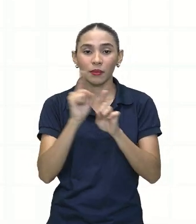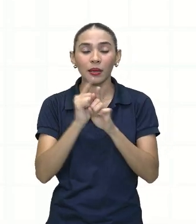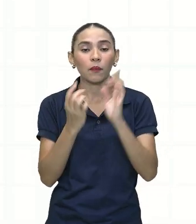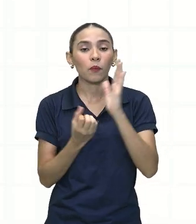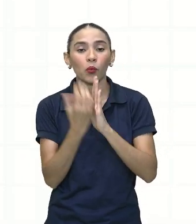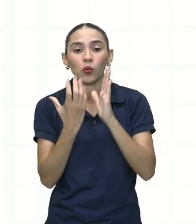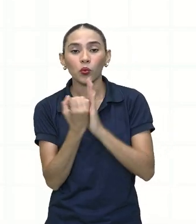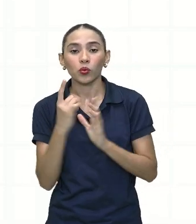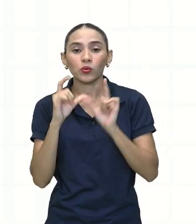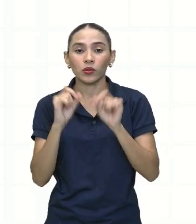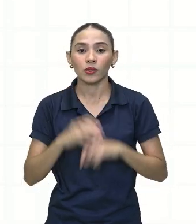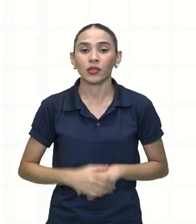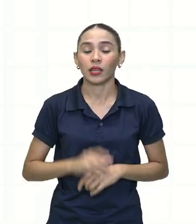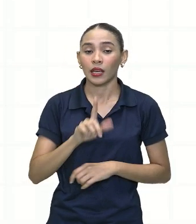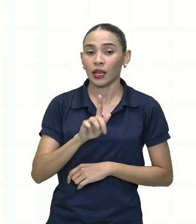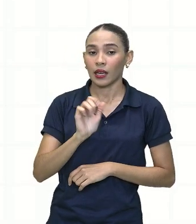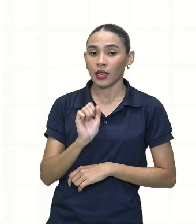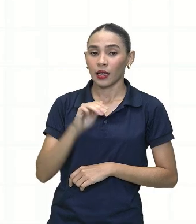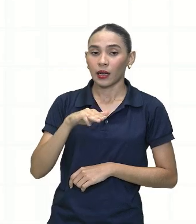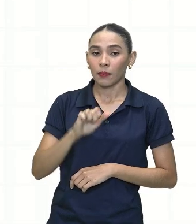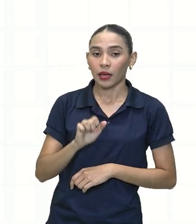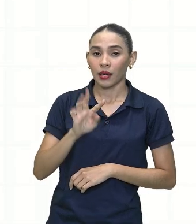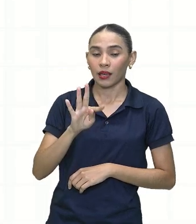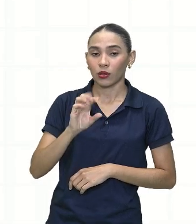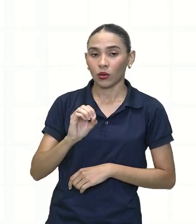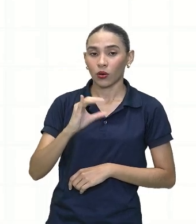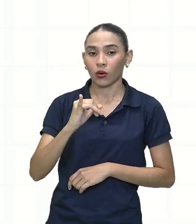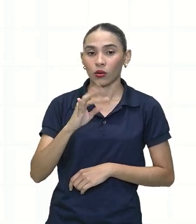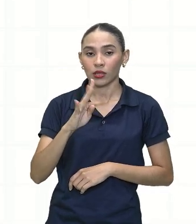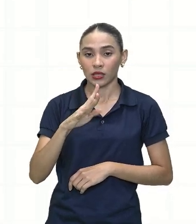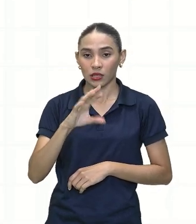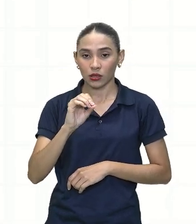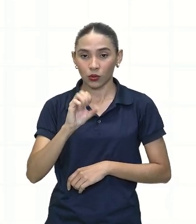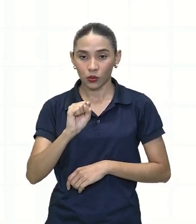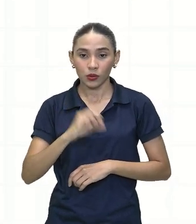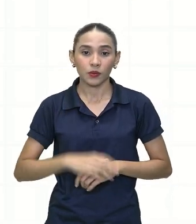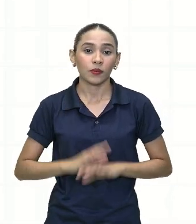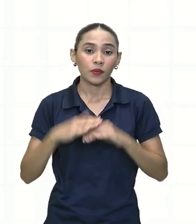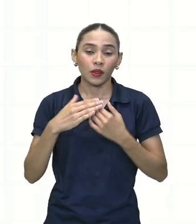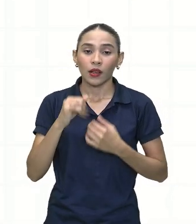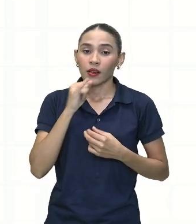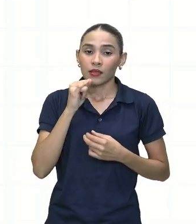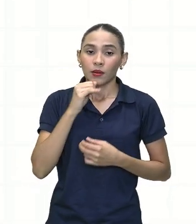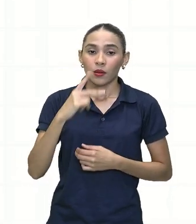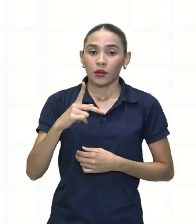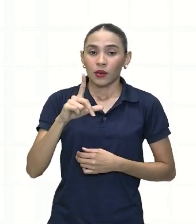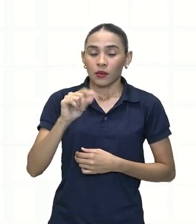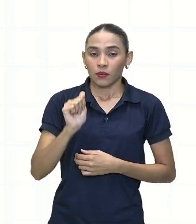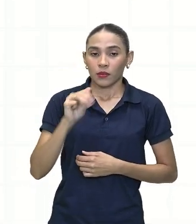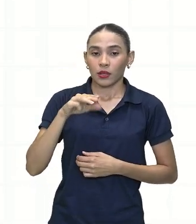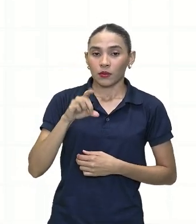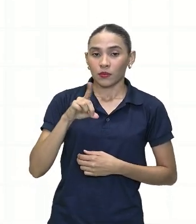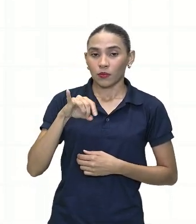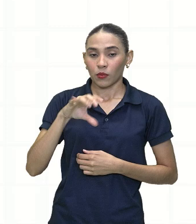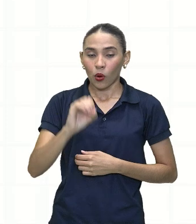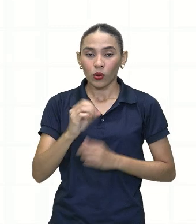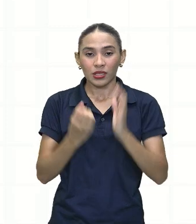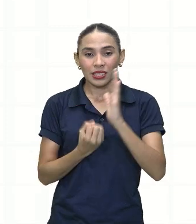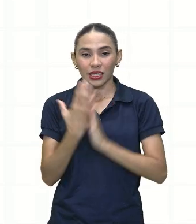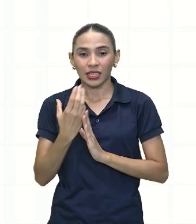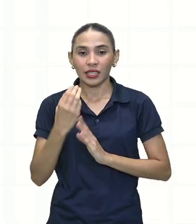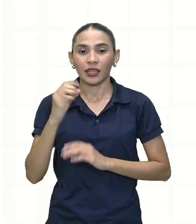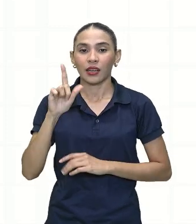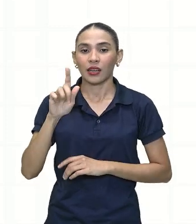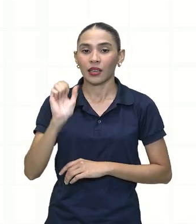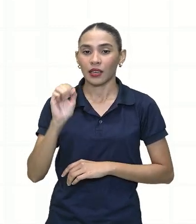os gametócitos. Os protozoários, né, o plasmódio, forma aí os